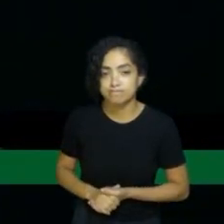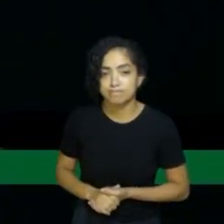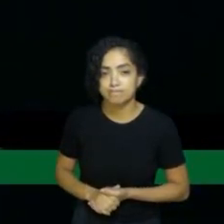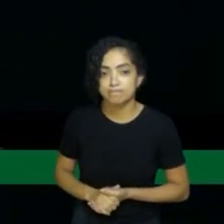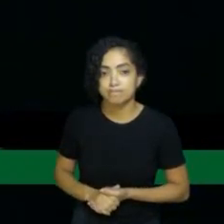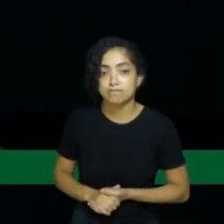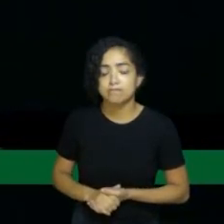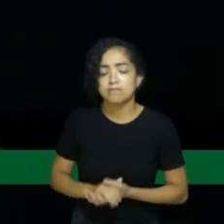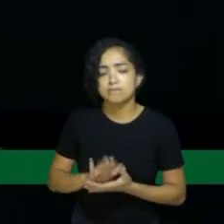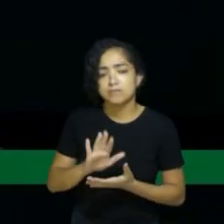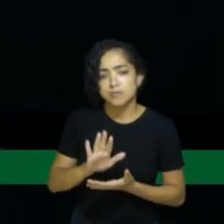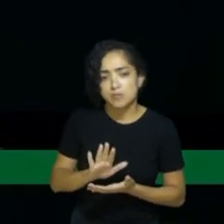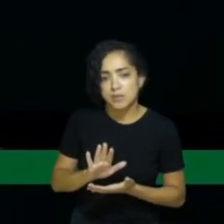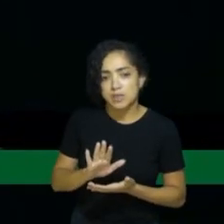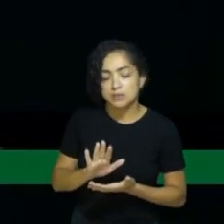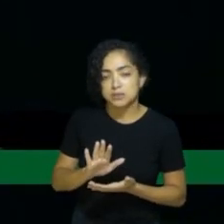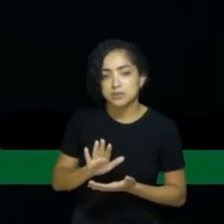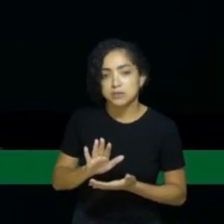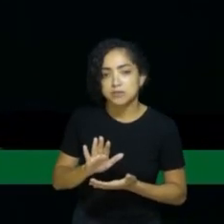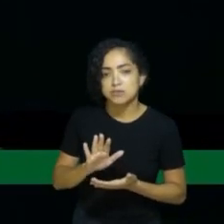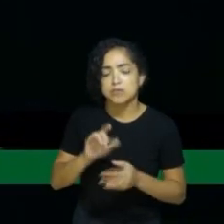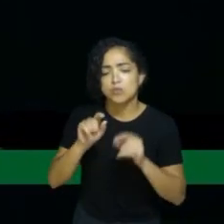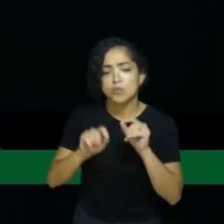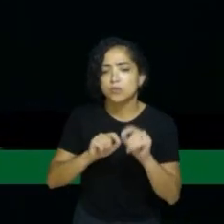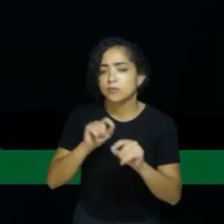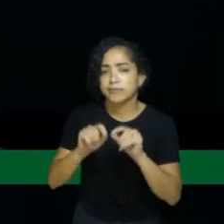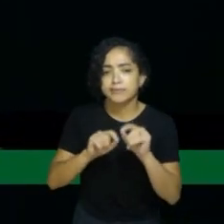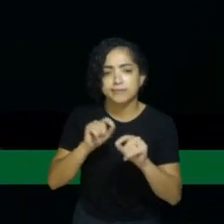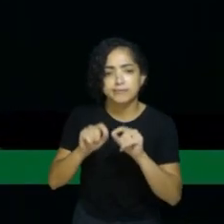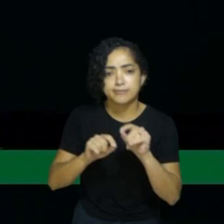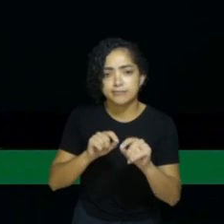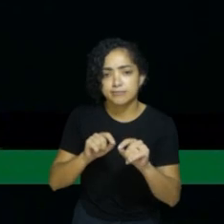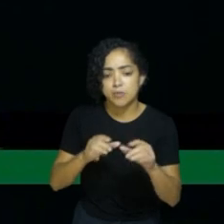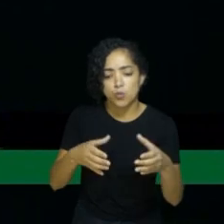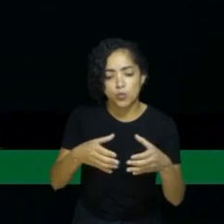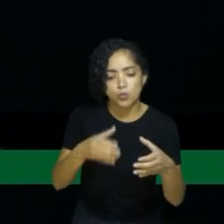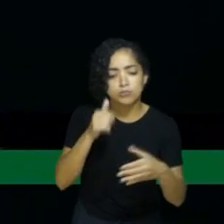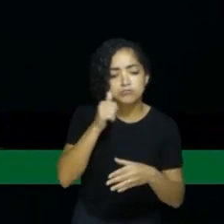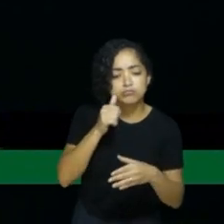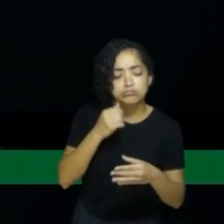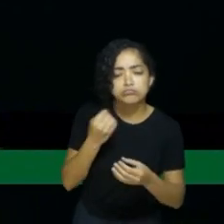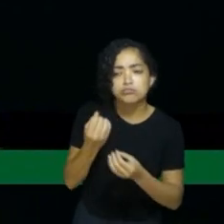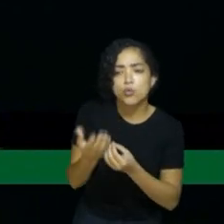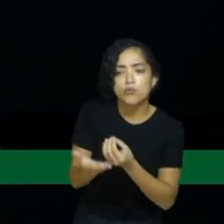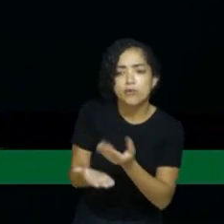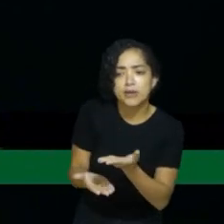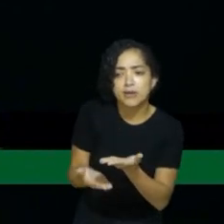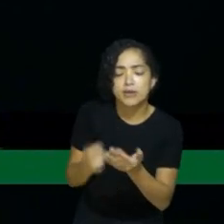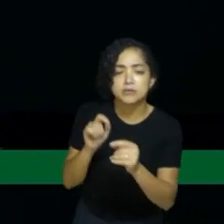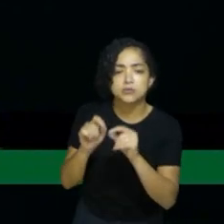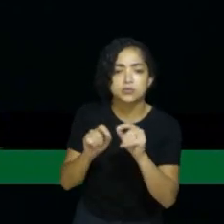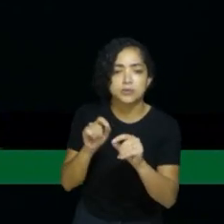Mas, afinal, o que a Rede de Feminina de Blumenau oferece para a nossa